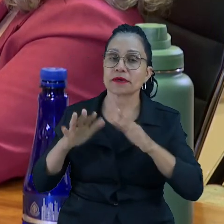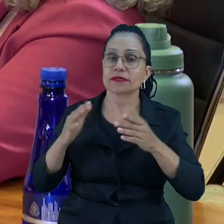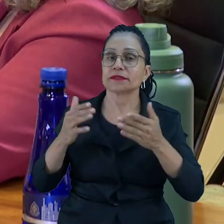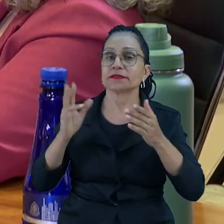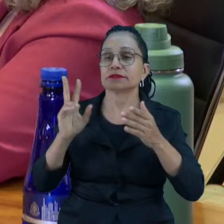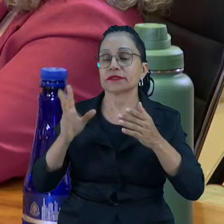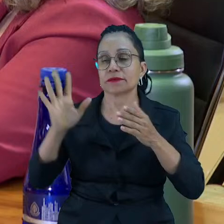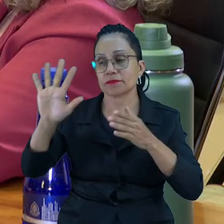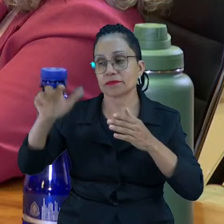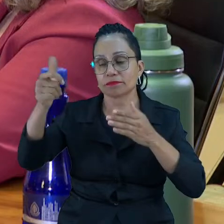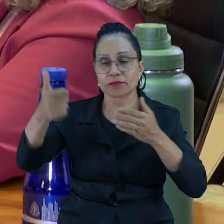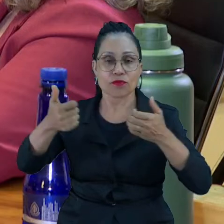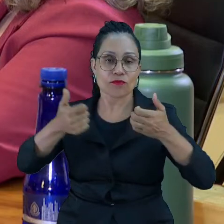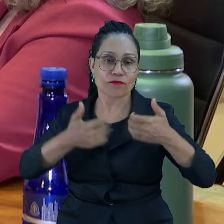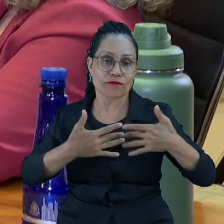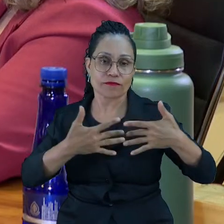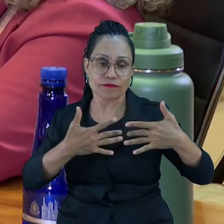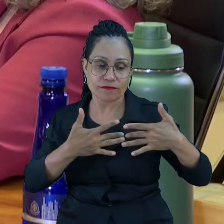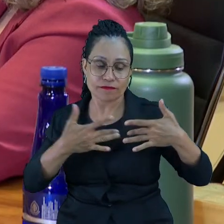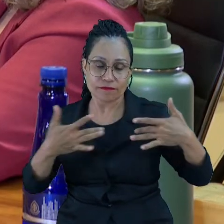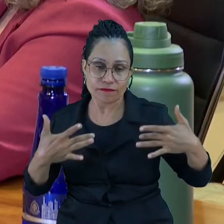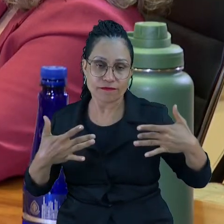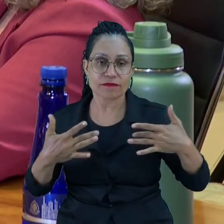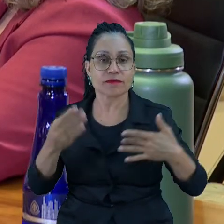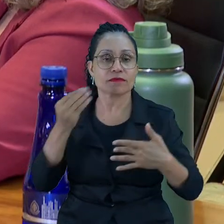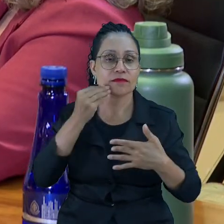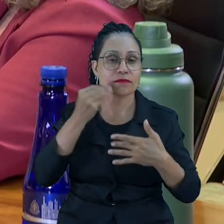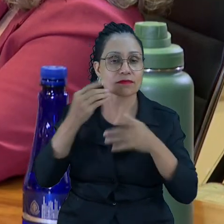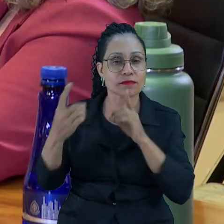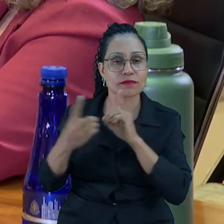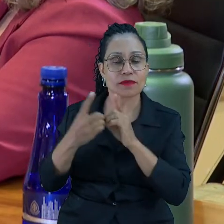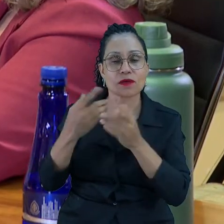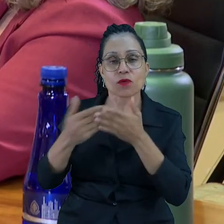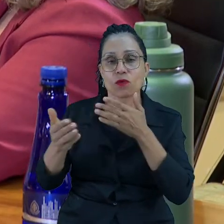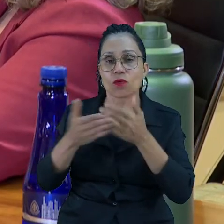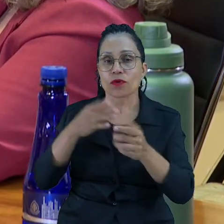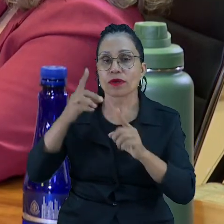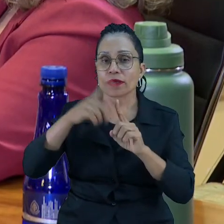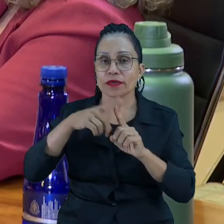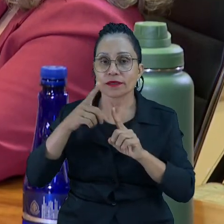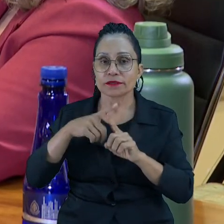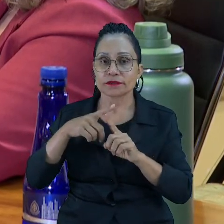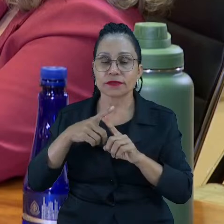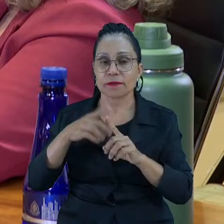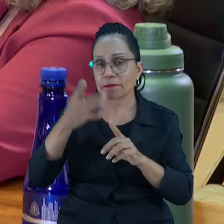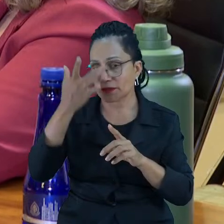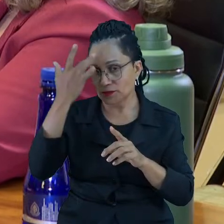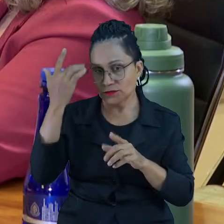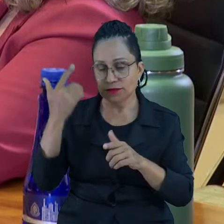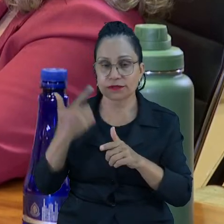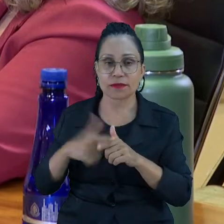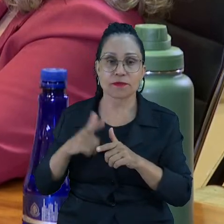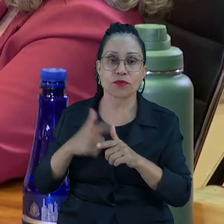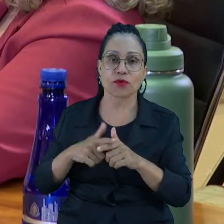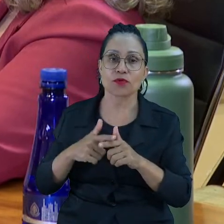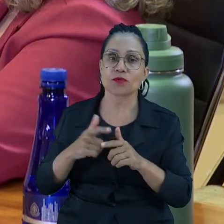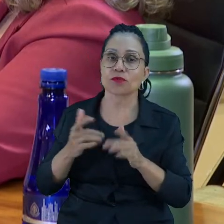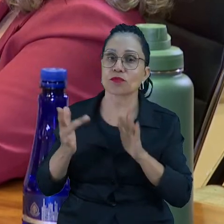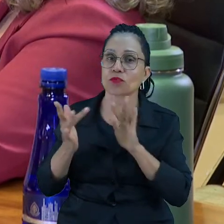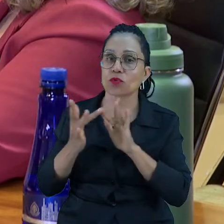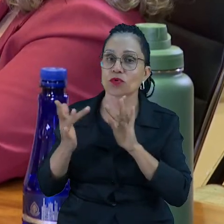ouvir e tentar atender qualquer tipo de demanda. Já atendemos até celíacos, pessoas que não podem ter contato